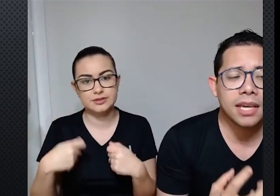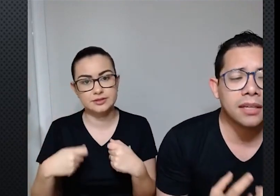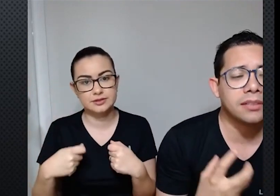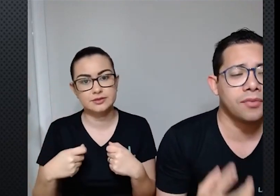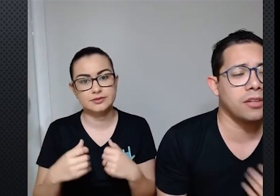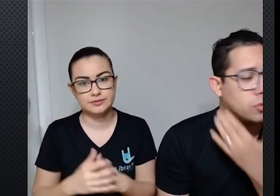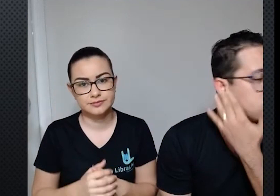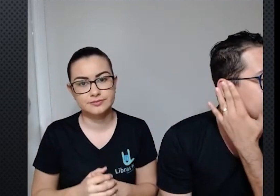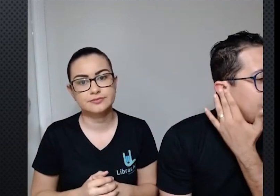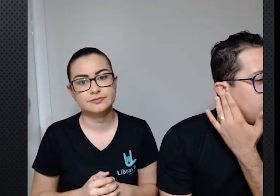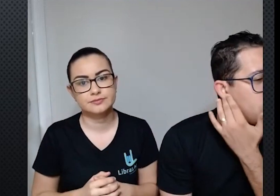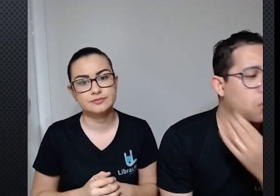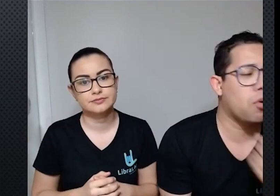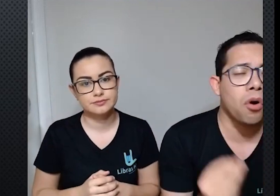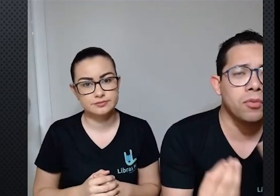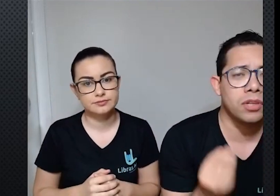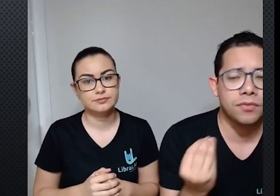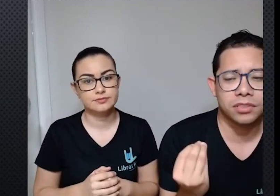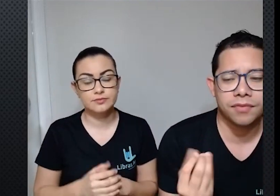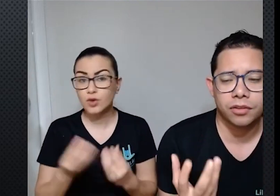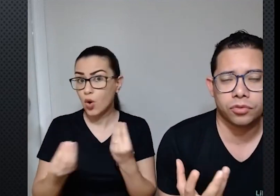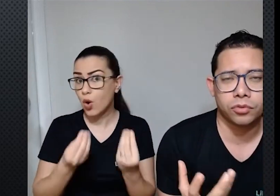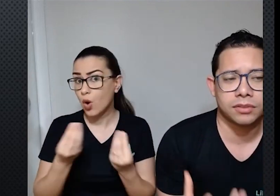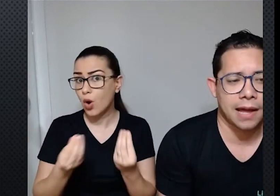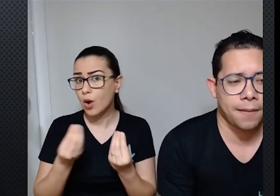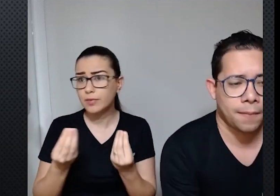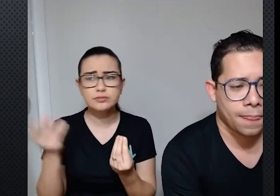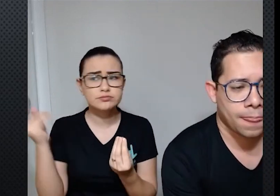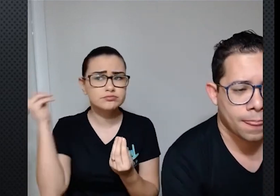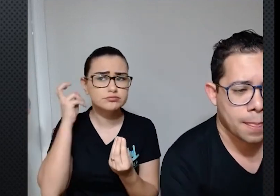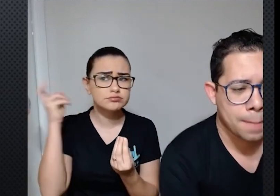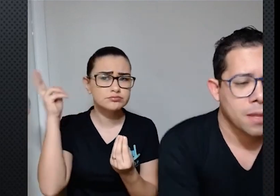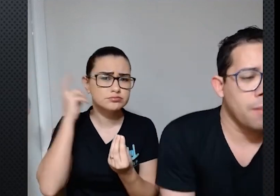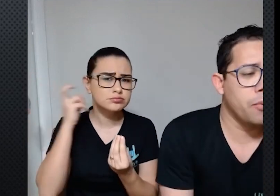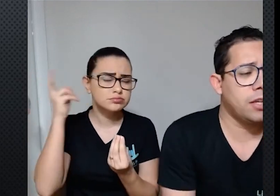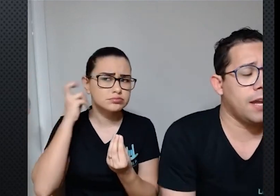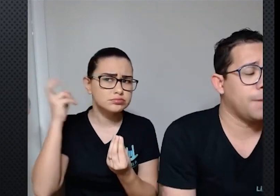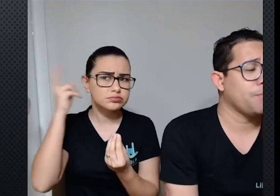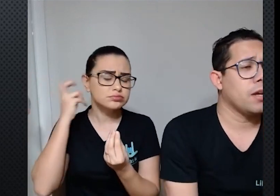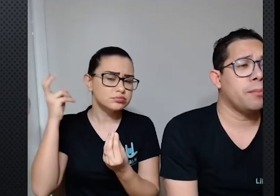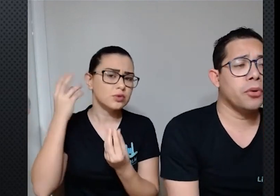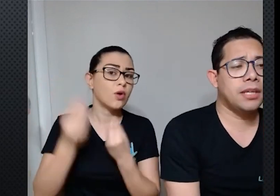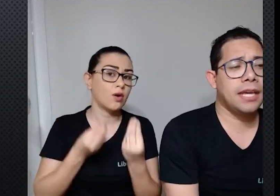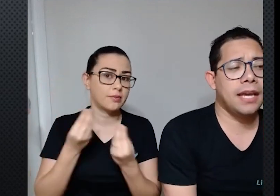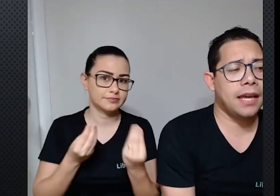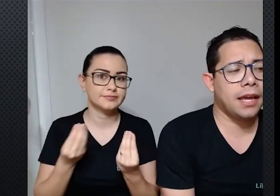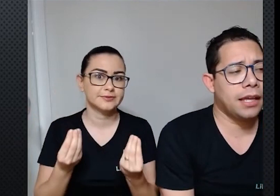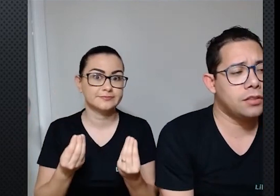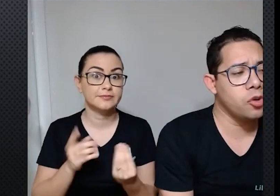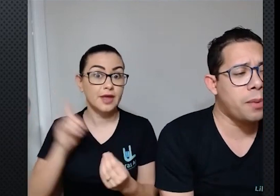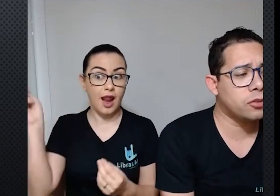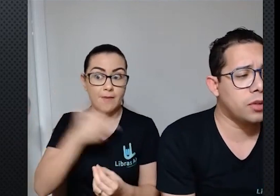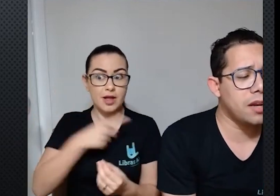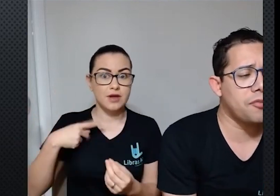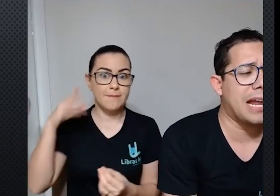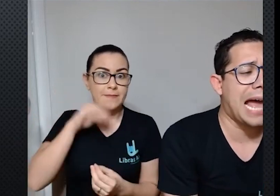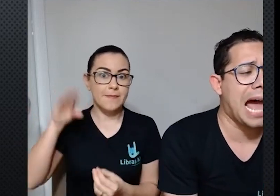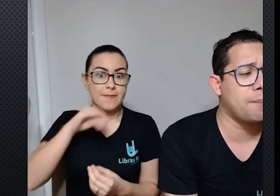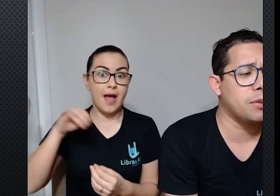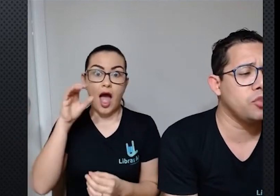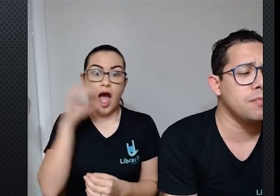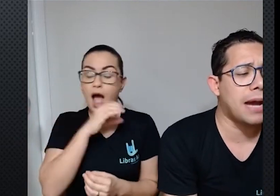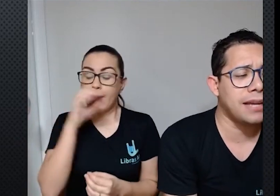O que você vai escutar? Como que você vai escutar? Por quê? Porque se o pastor ele